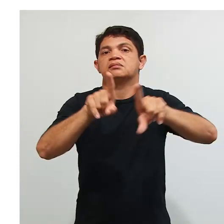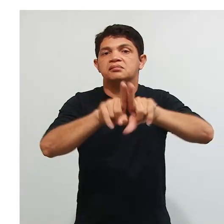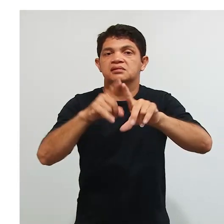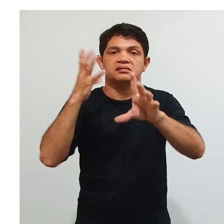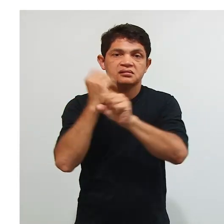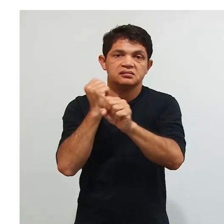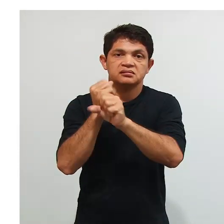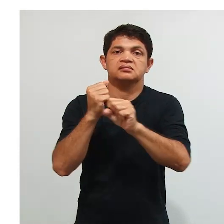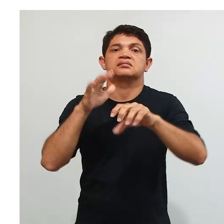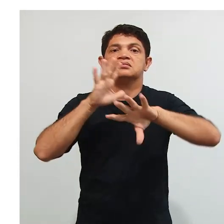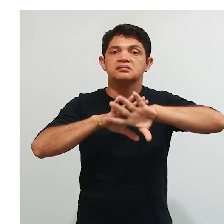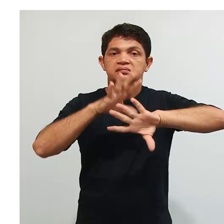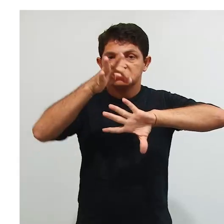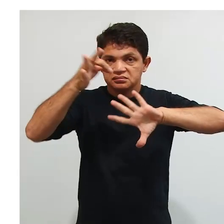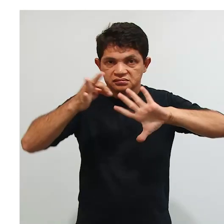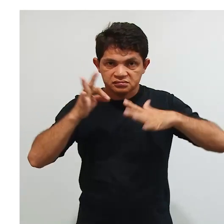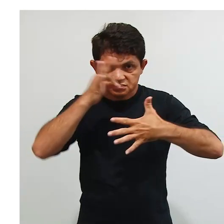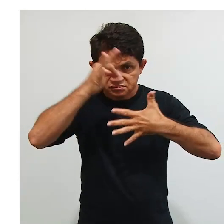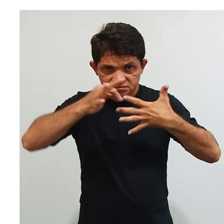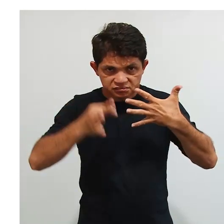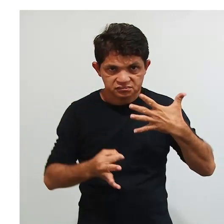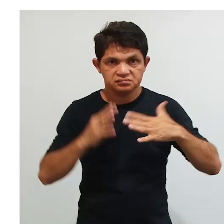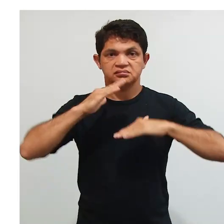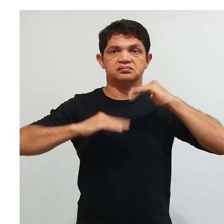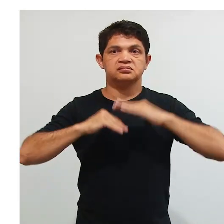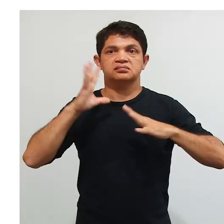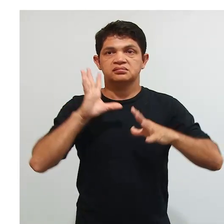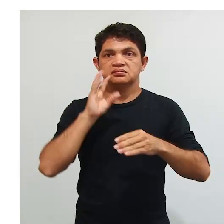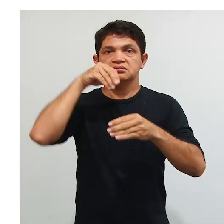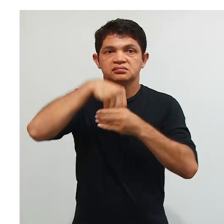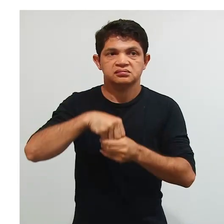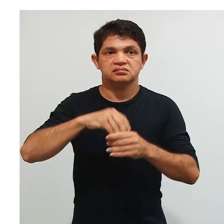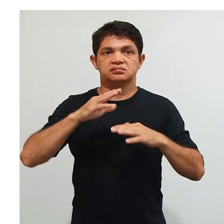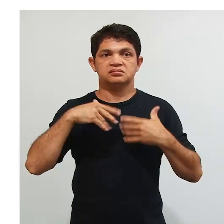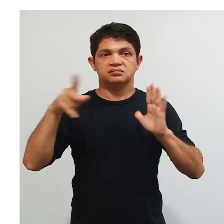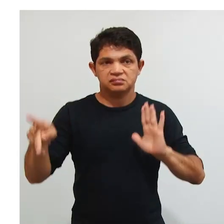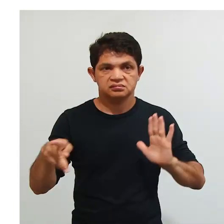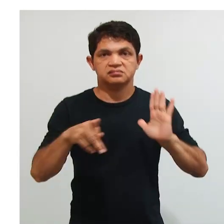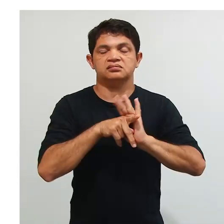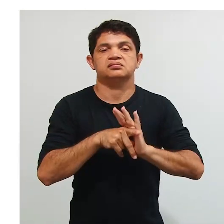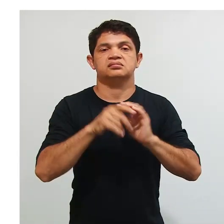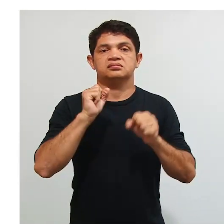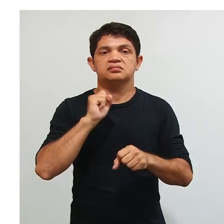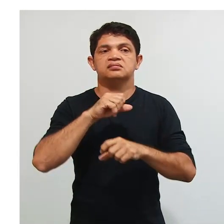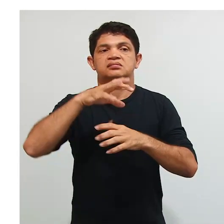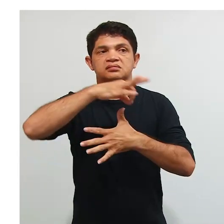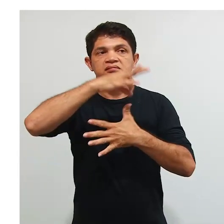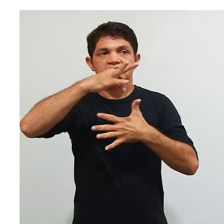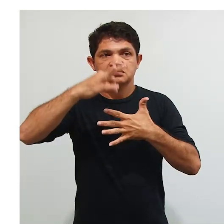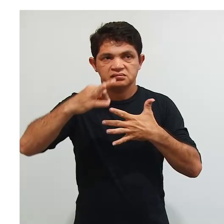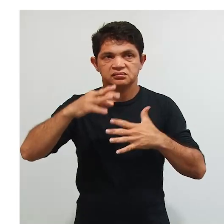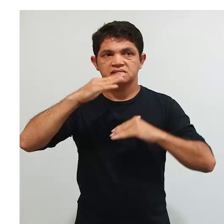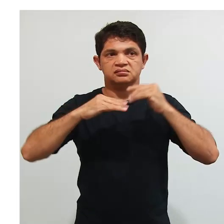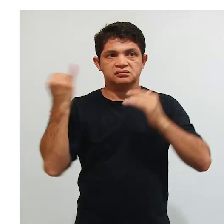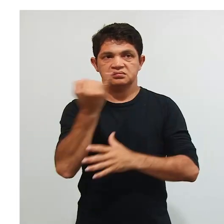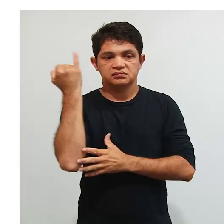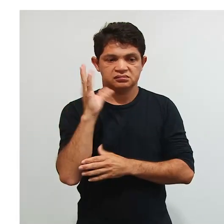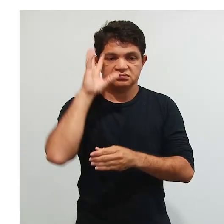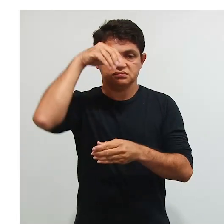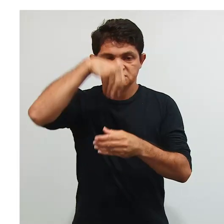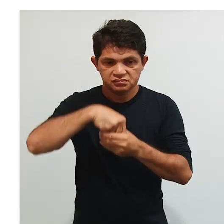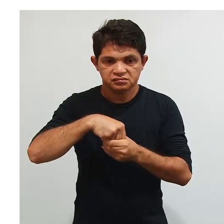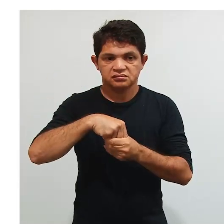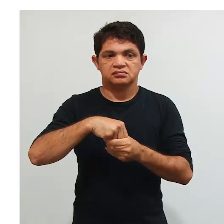matemático. Essas então são as habilidades acadêmicas fundamentais. A pessoa que apresenta um